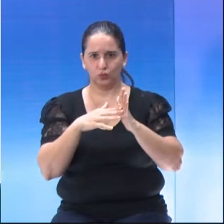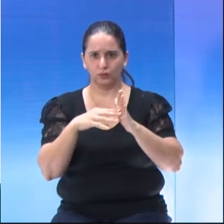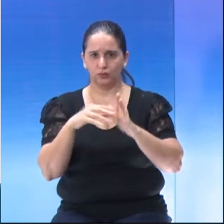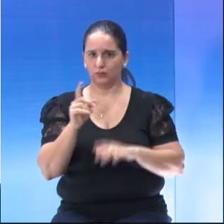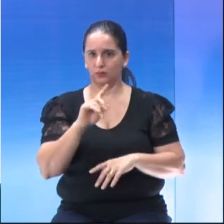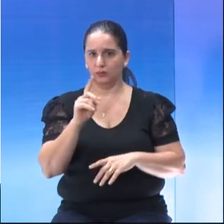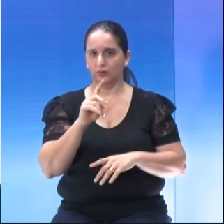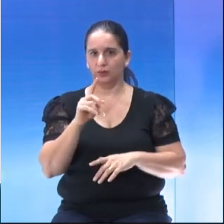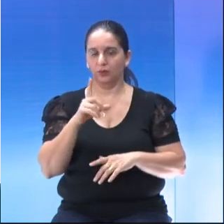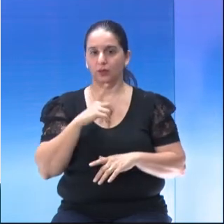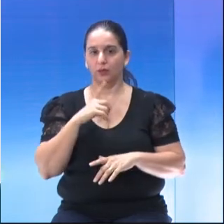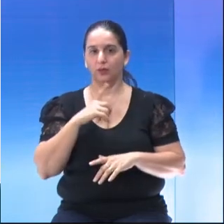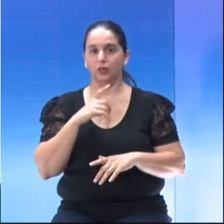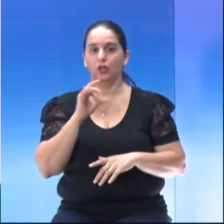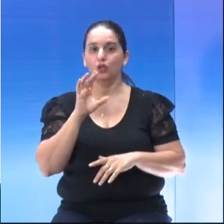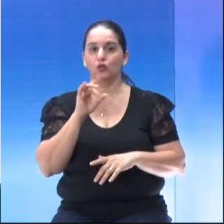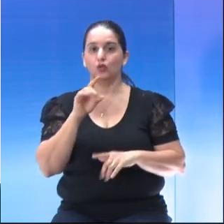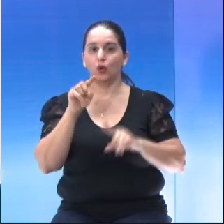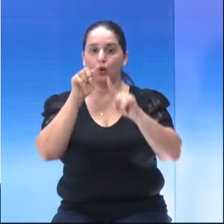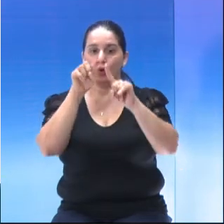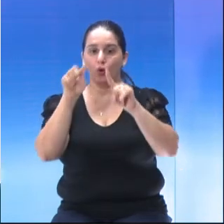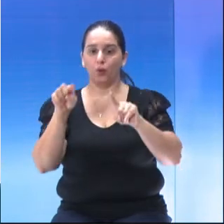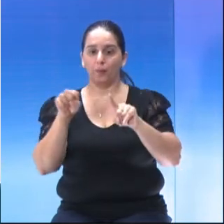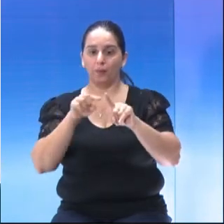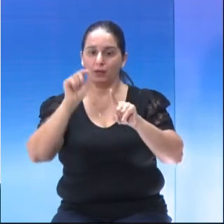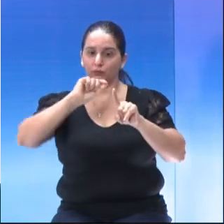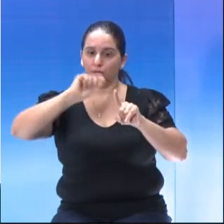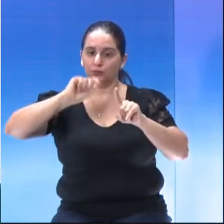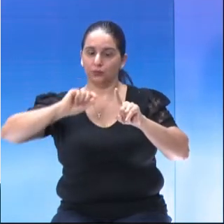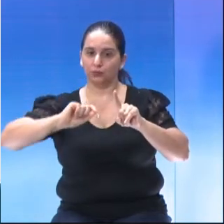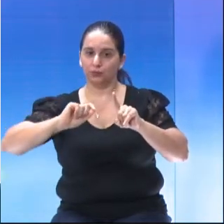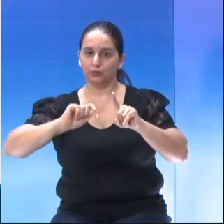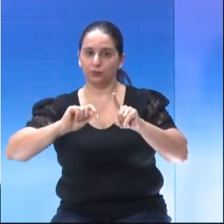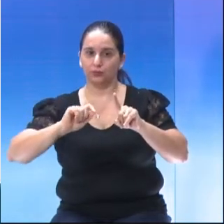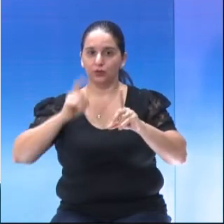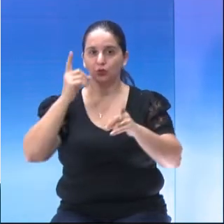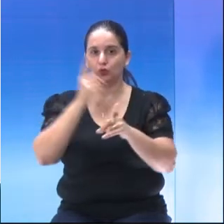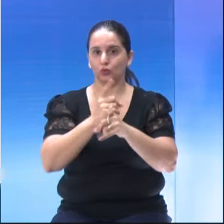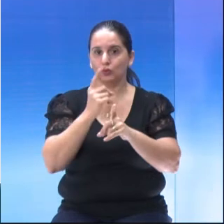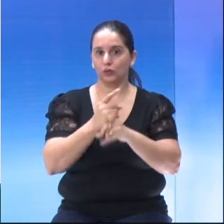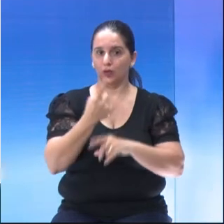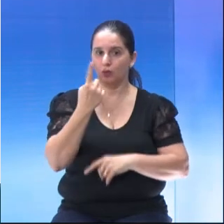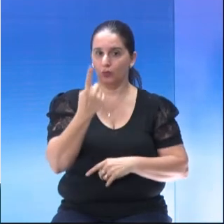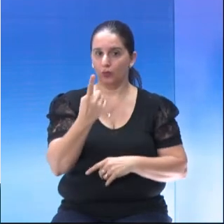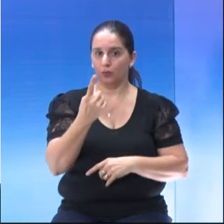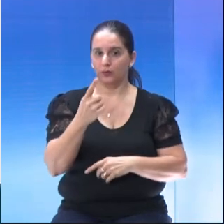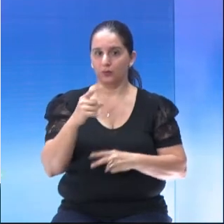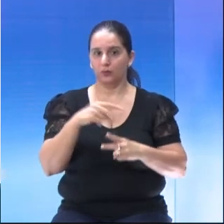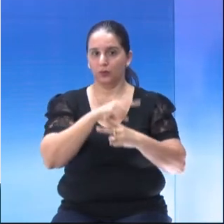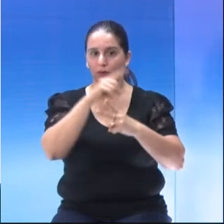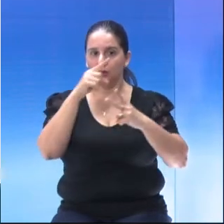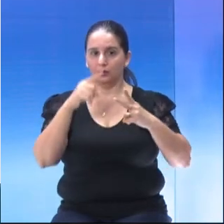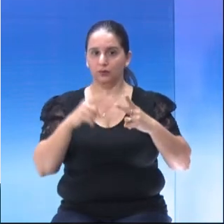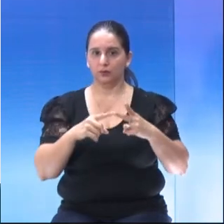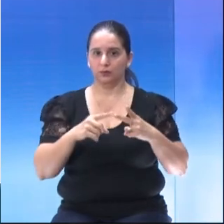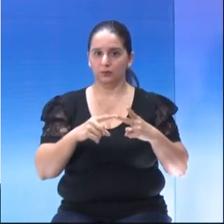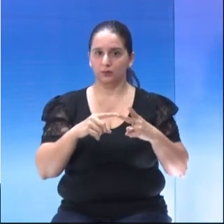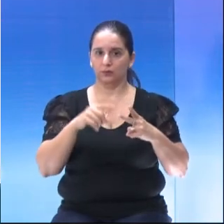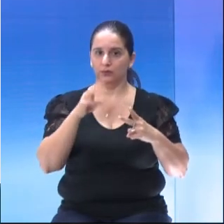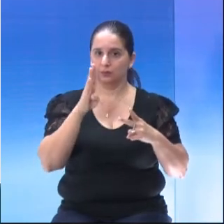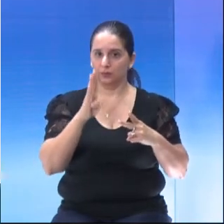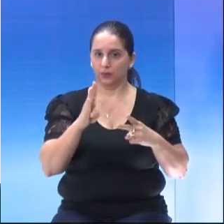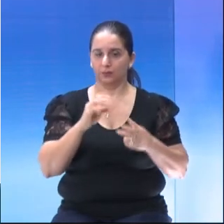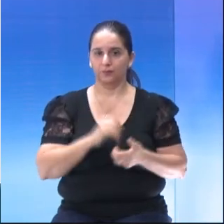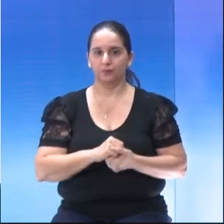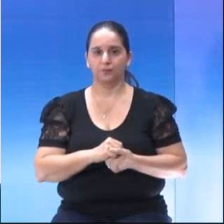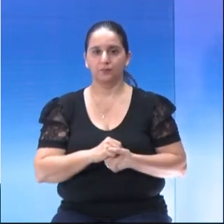aquele rachurado. Beleza, mas vamos primeiro encontrar a área desse triângulo 1 aqui, para depois a gente encontrar a área do triângulo